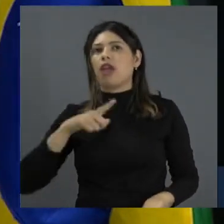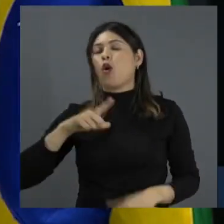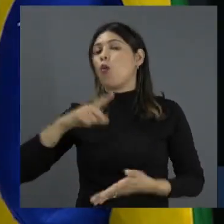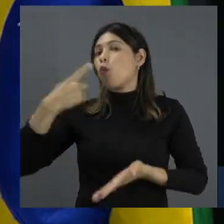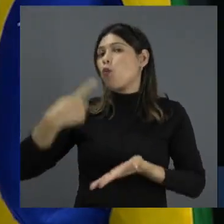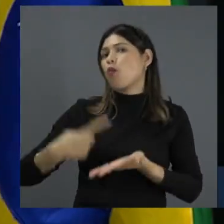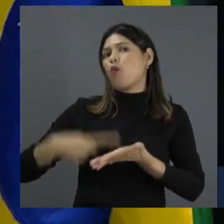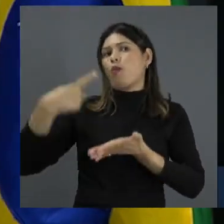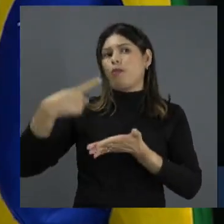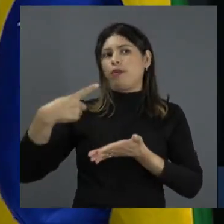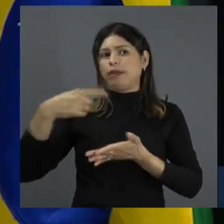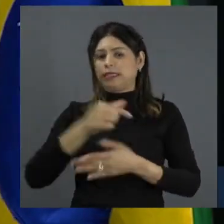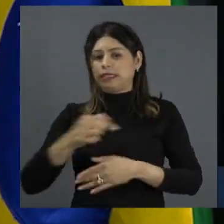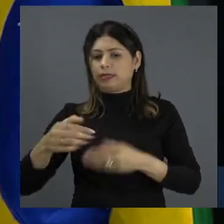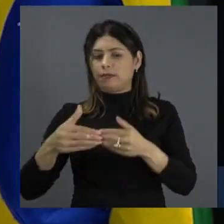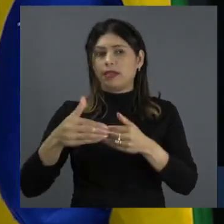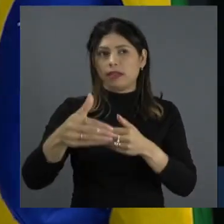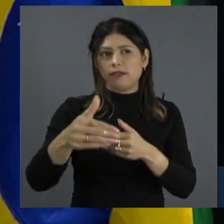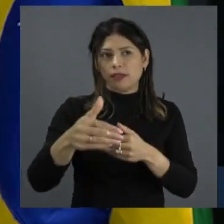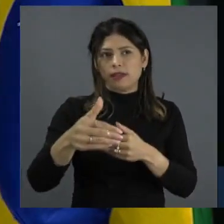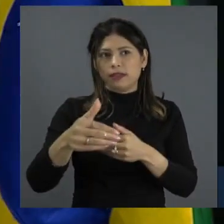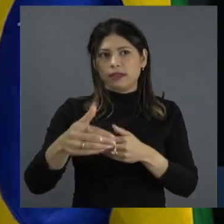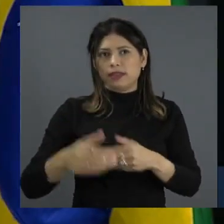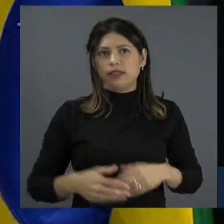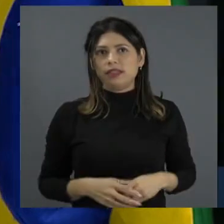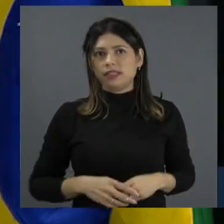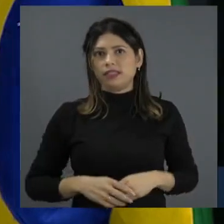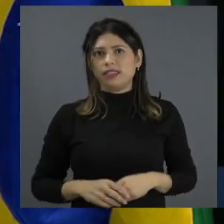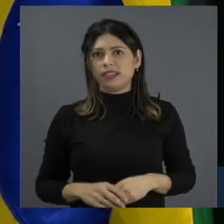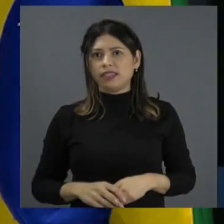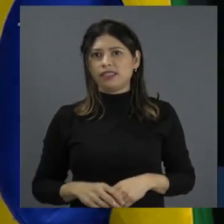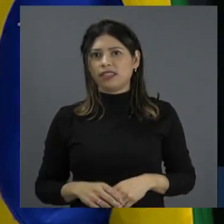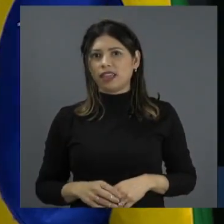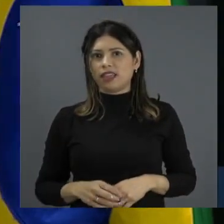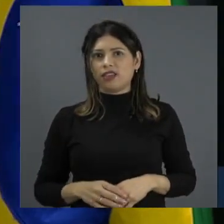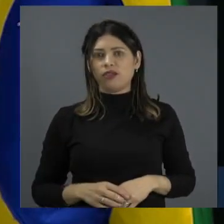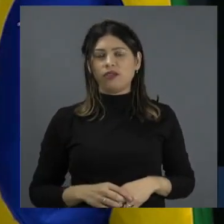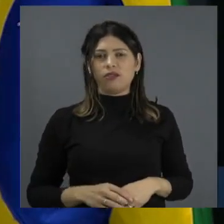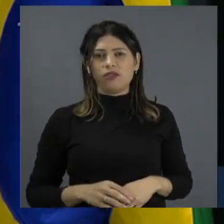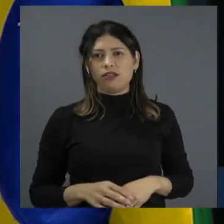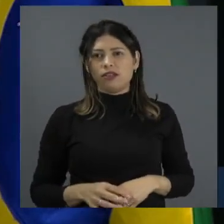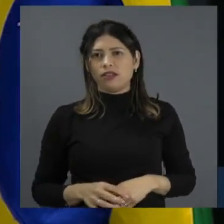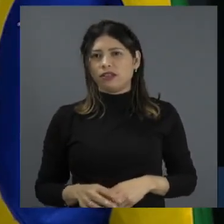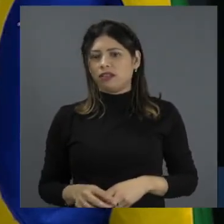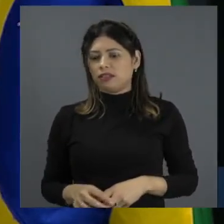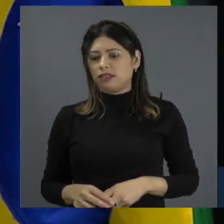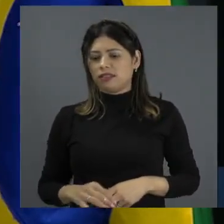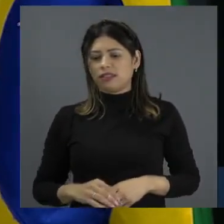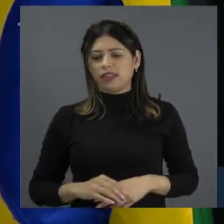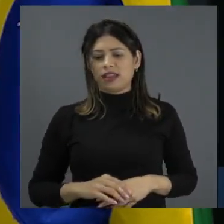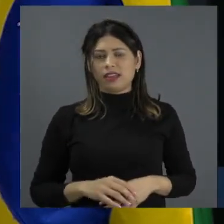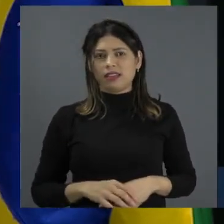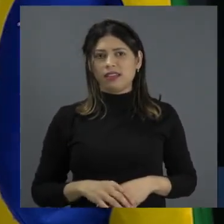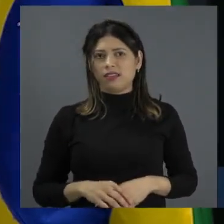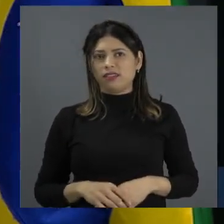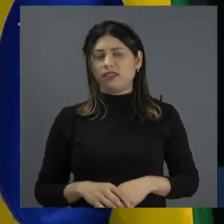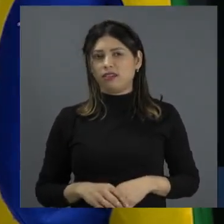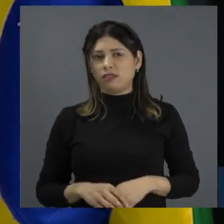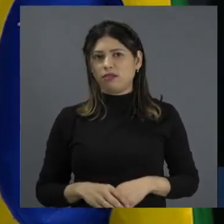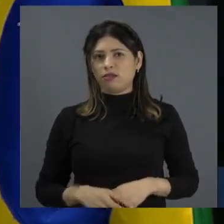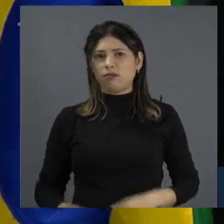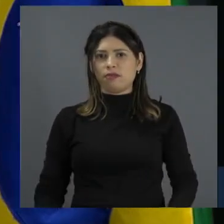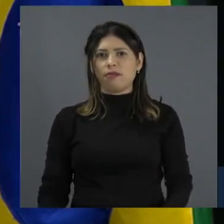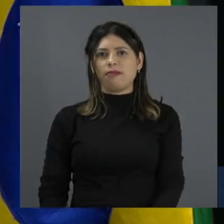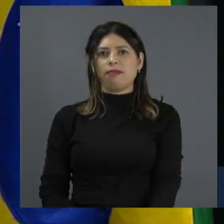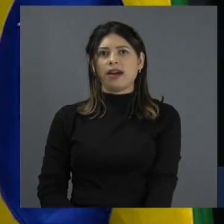maneira na próxima semana. Então, que a gente possa dar um não, que o Senado, com muita responsabilidade,